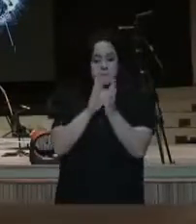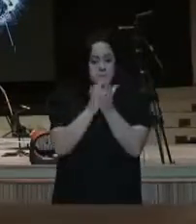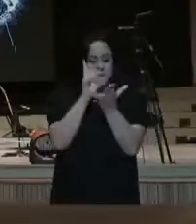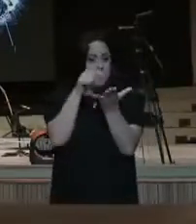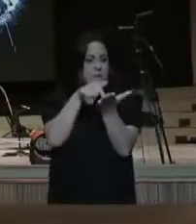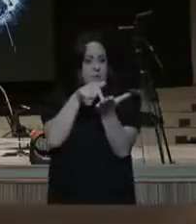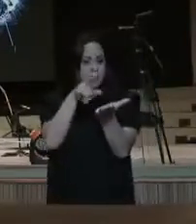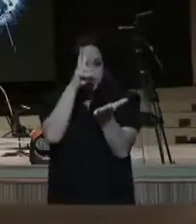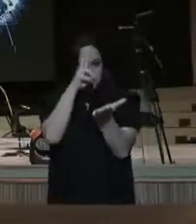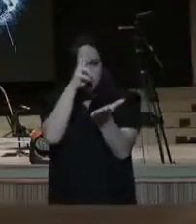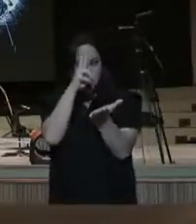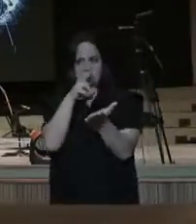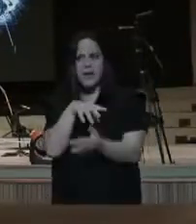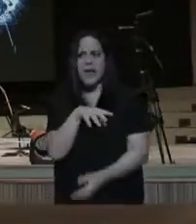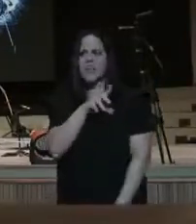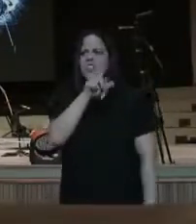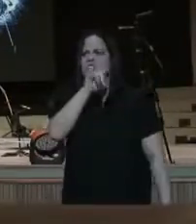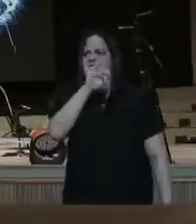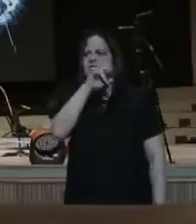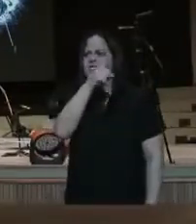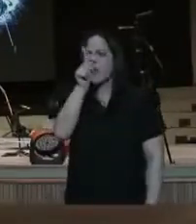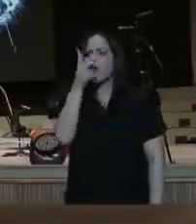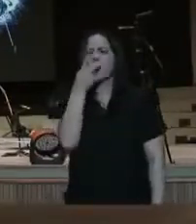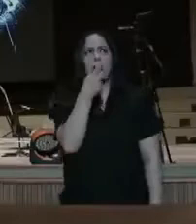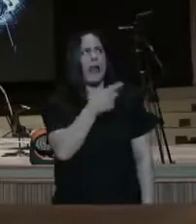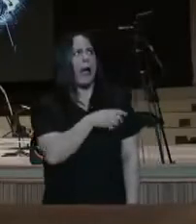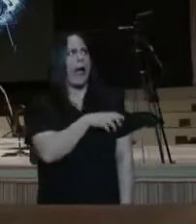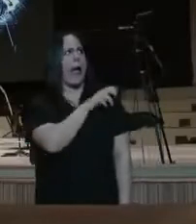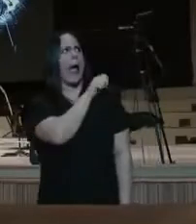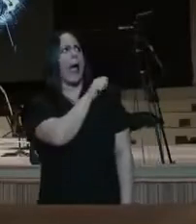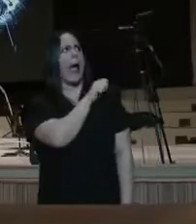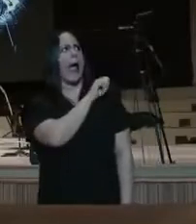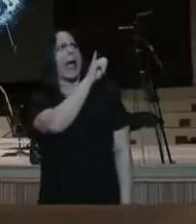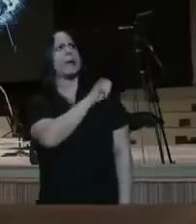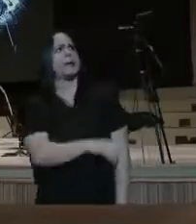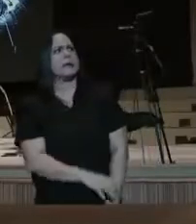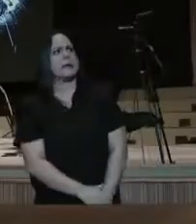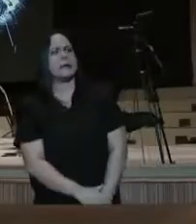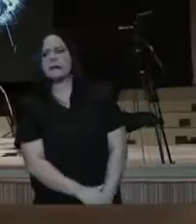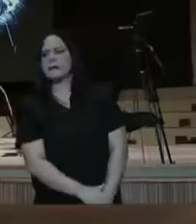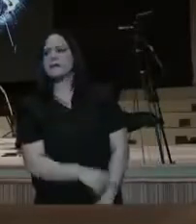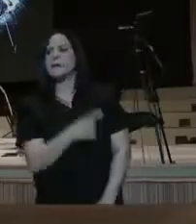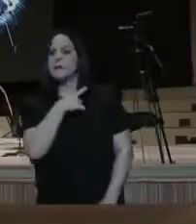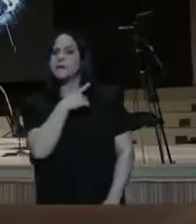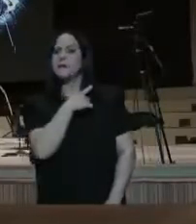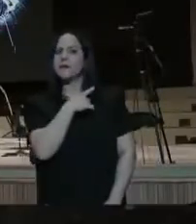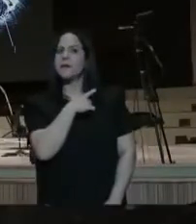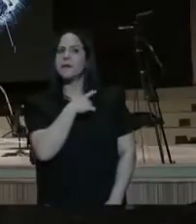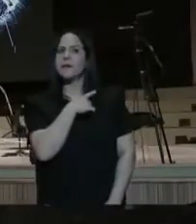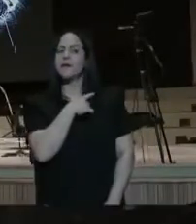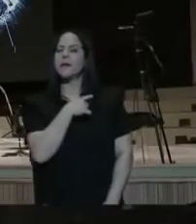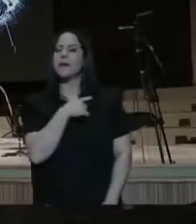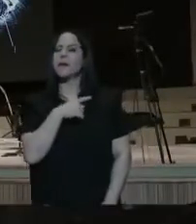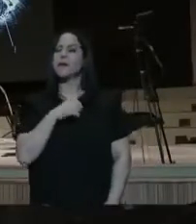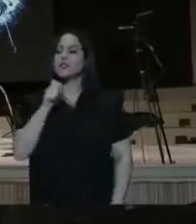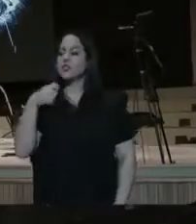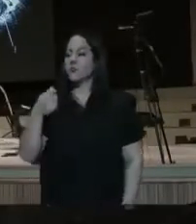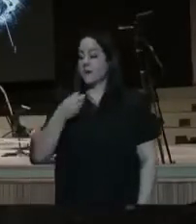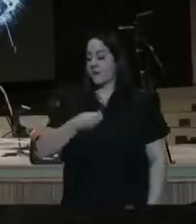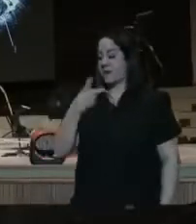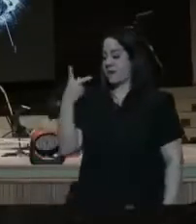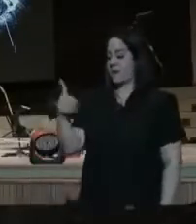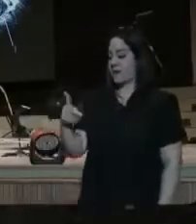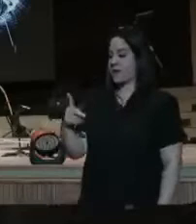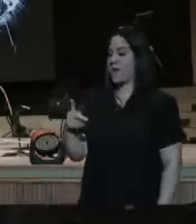ele desai as três palavras divisão as três declarações de deus sobre a vida de gideão a